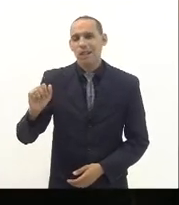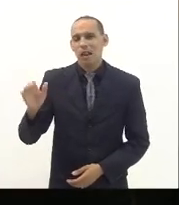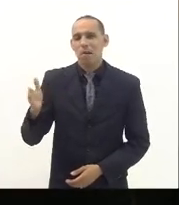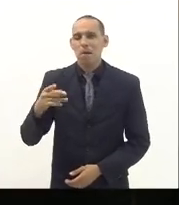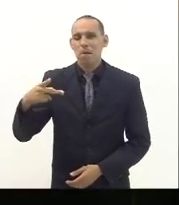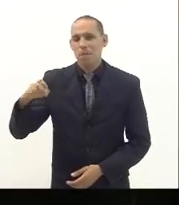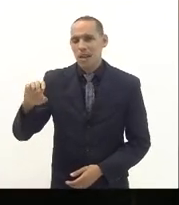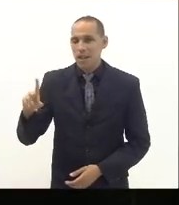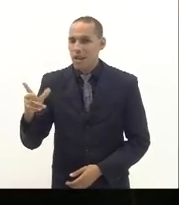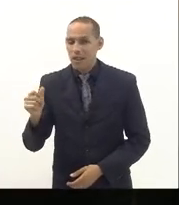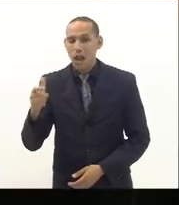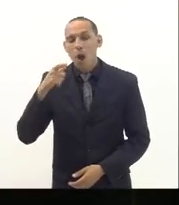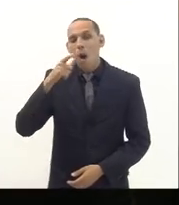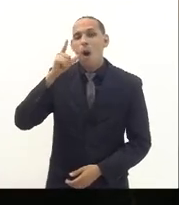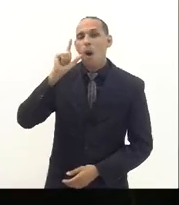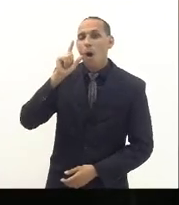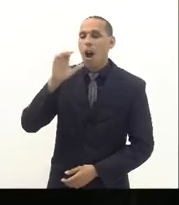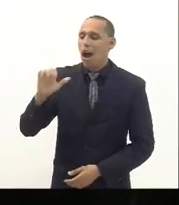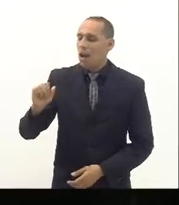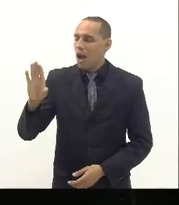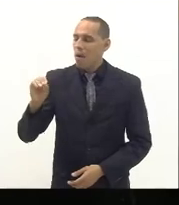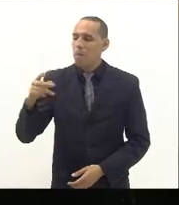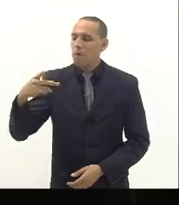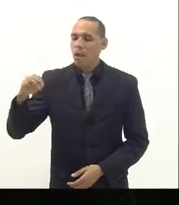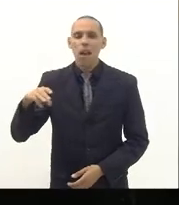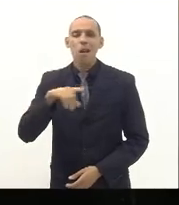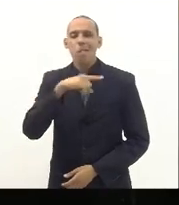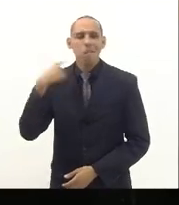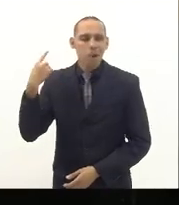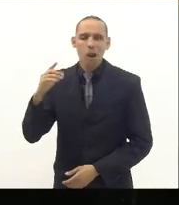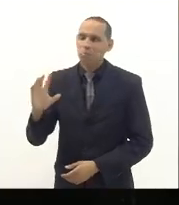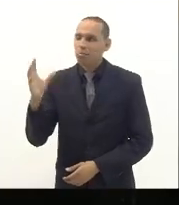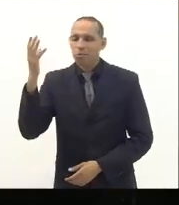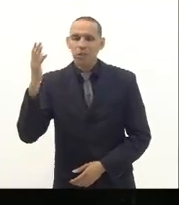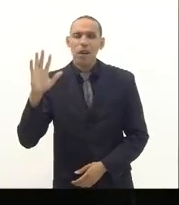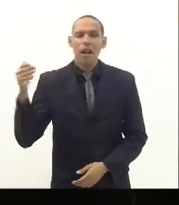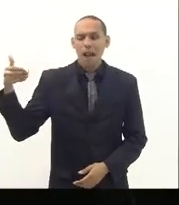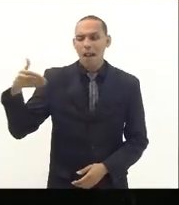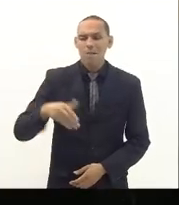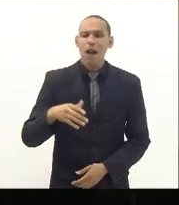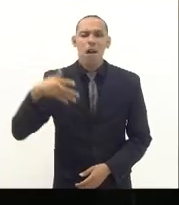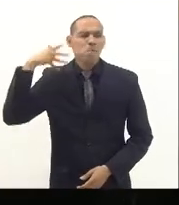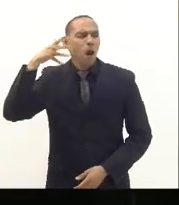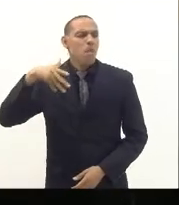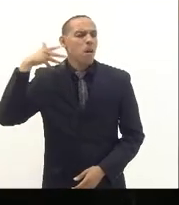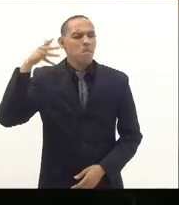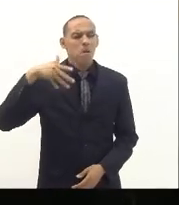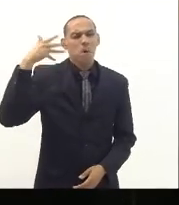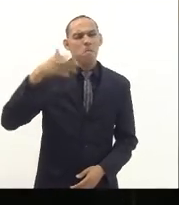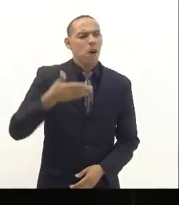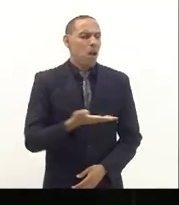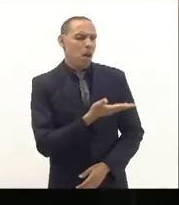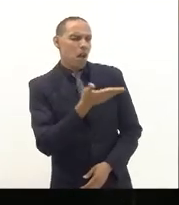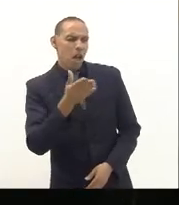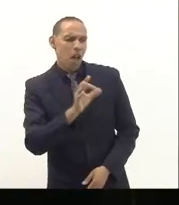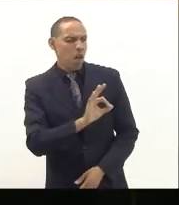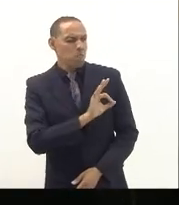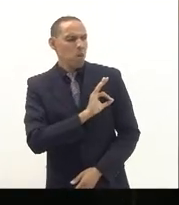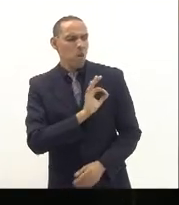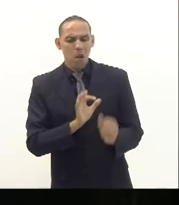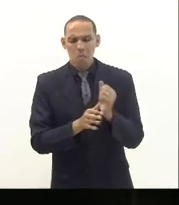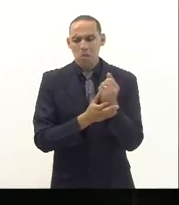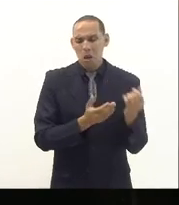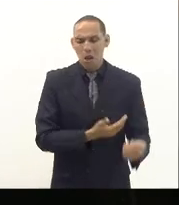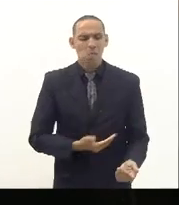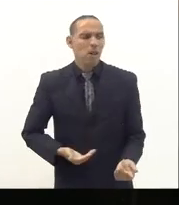morte do cabo em acidente vim aqui discursar falar dos nossos agentes de Segurança